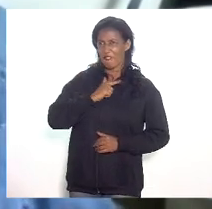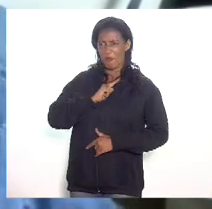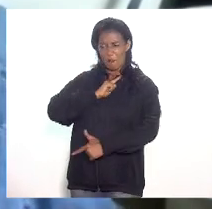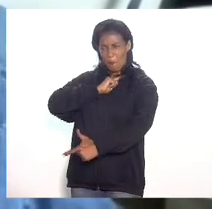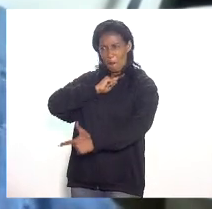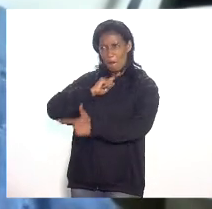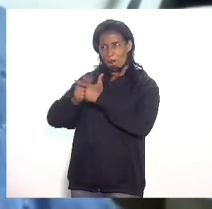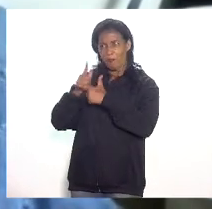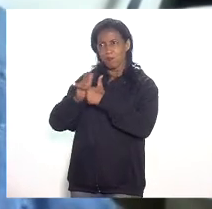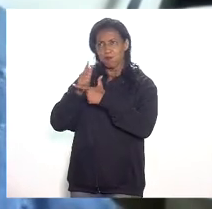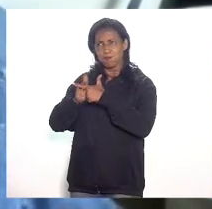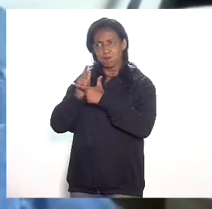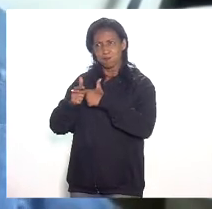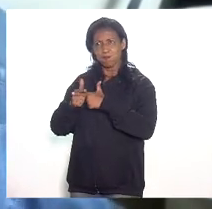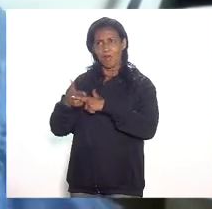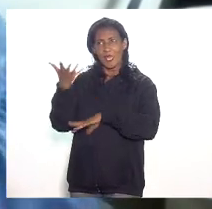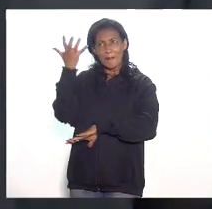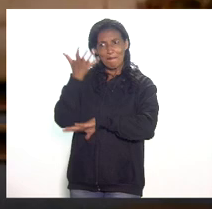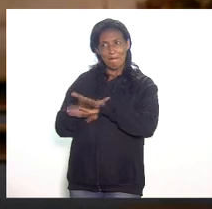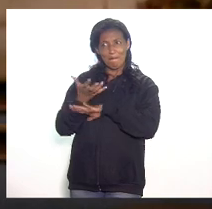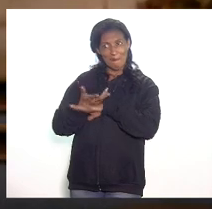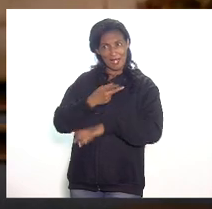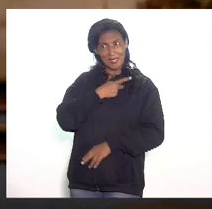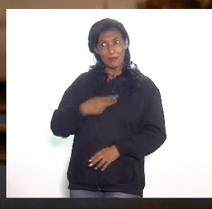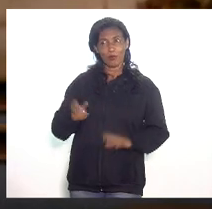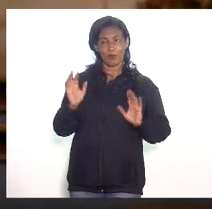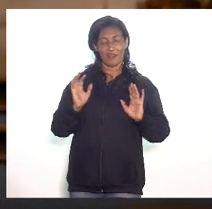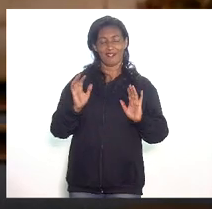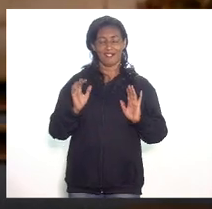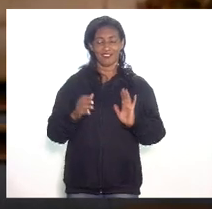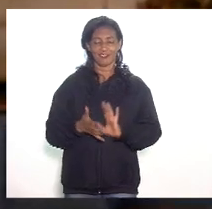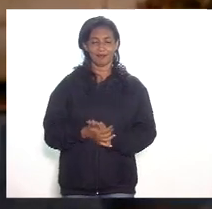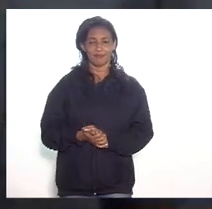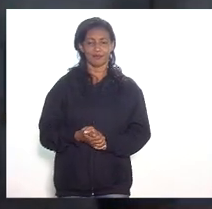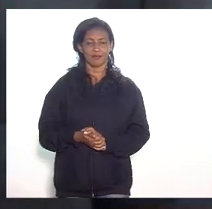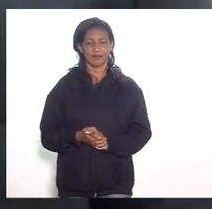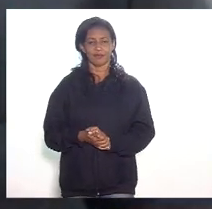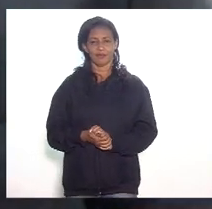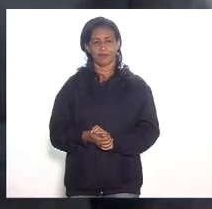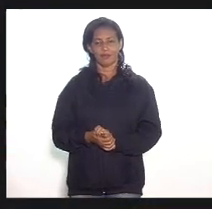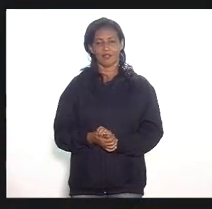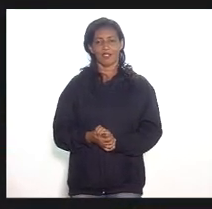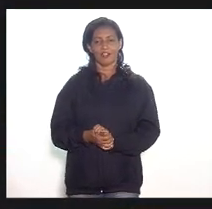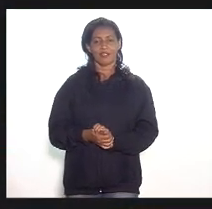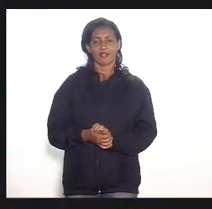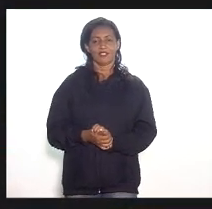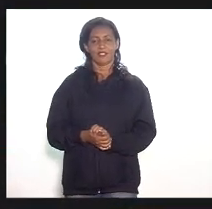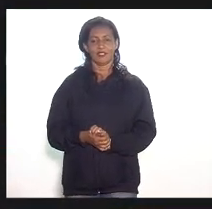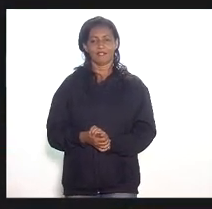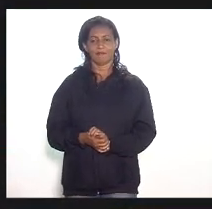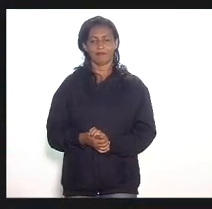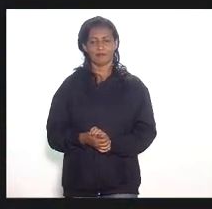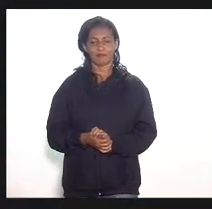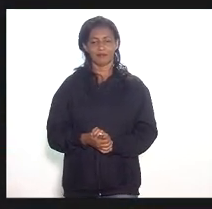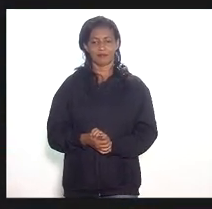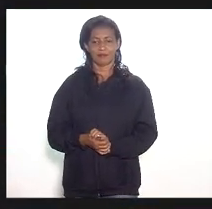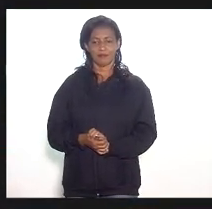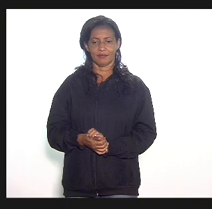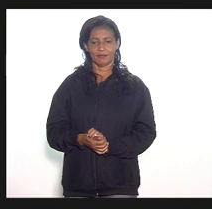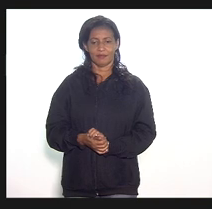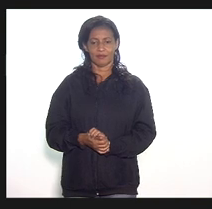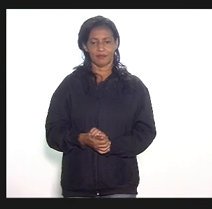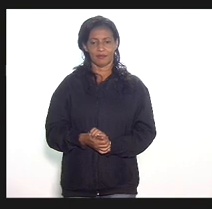desafiá-lo em praça pública. Obrigado, bem. Daniel. Presidente, pela ordem. Sim,